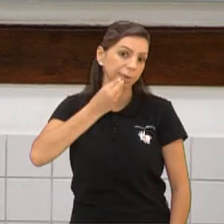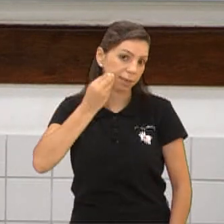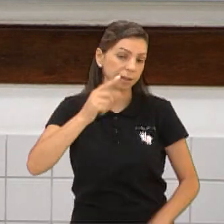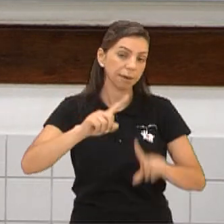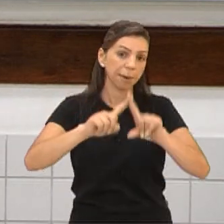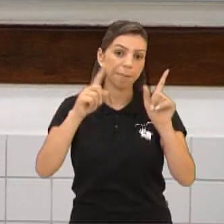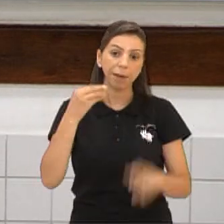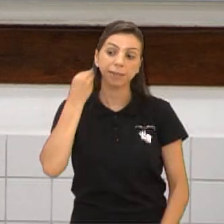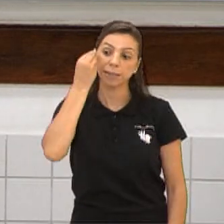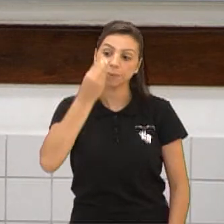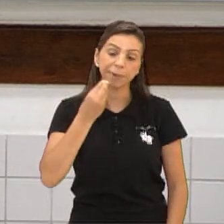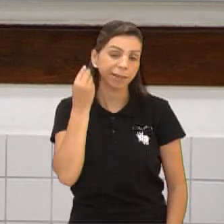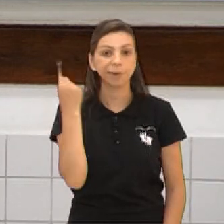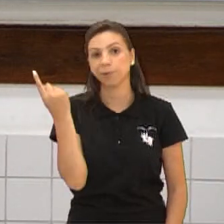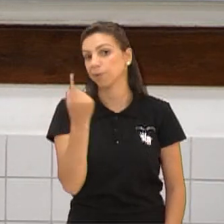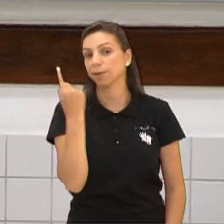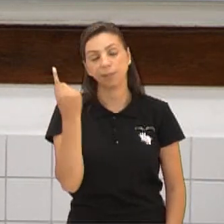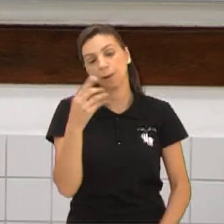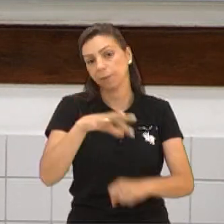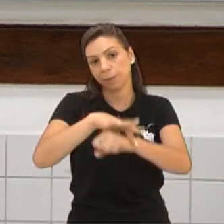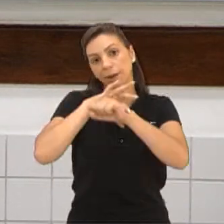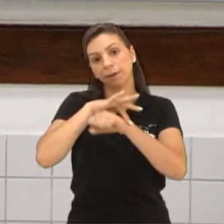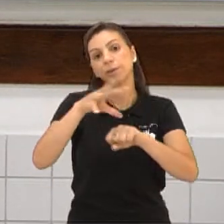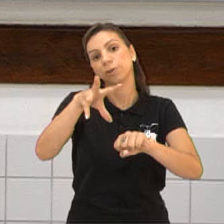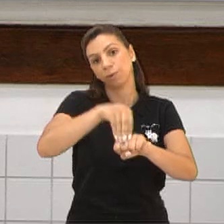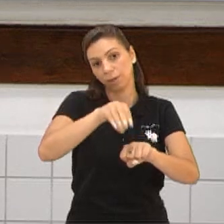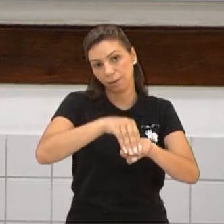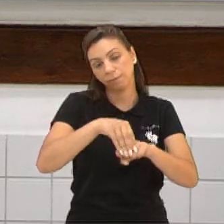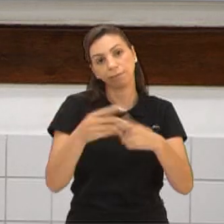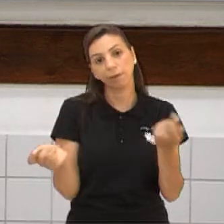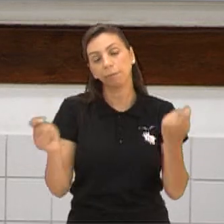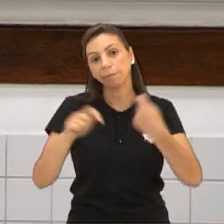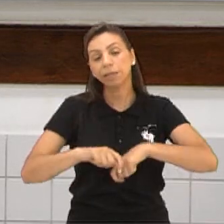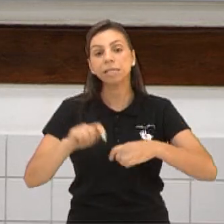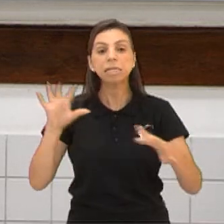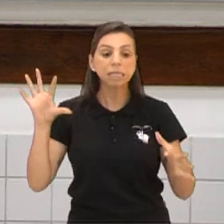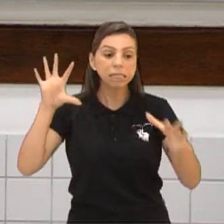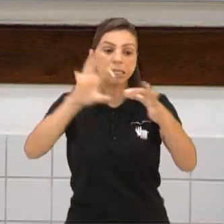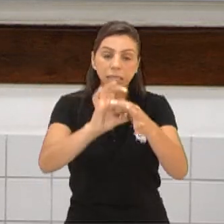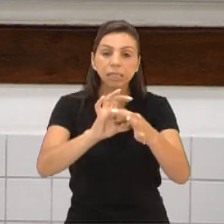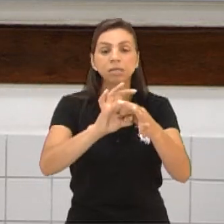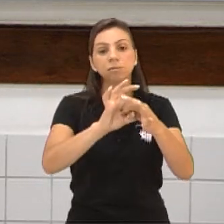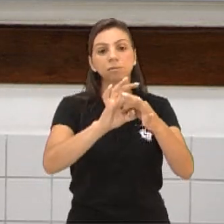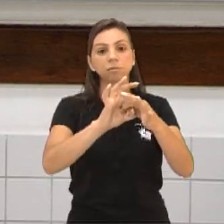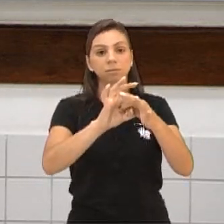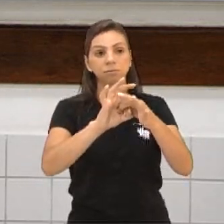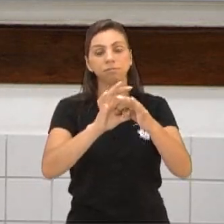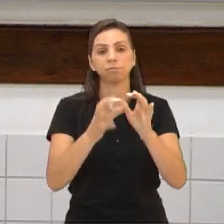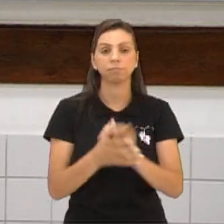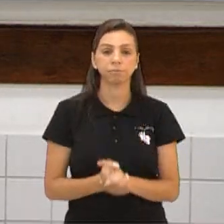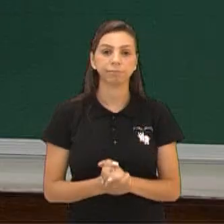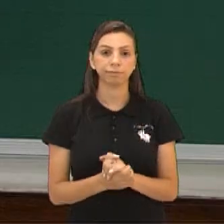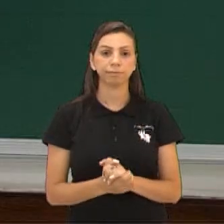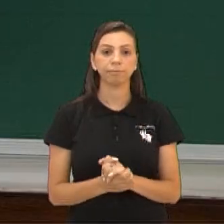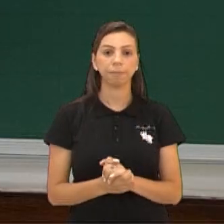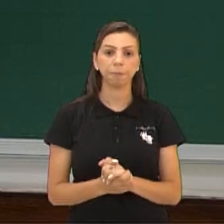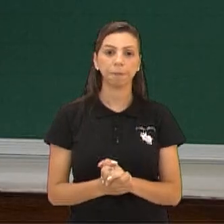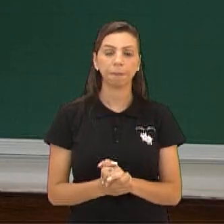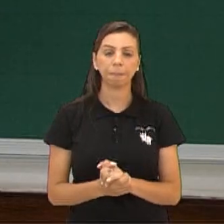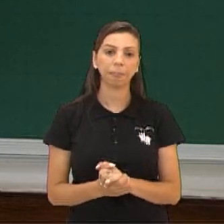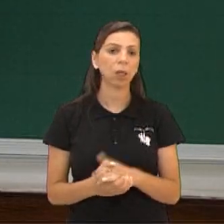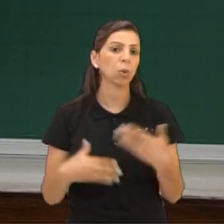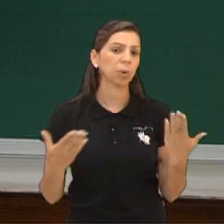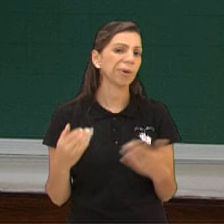experiência sozinha também não nos garante conhecimento. Então, necessariamente, precisamos das duas coisas unidas. Então, o que